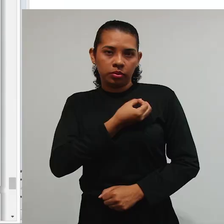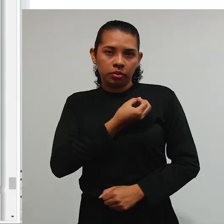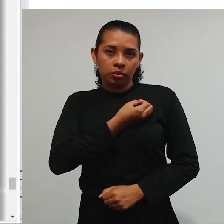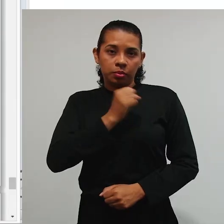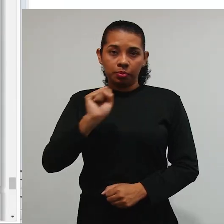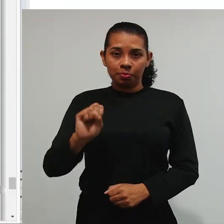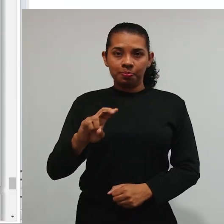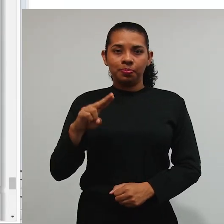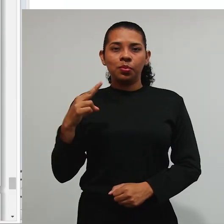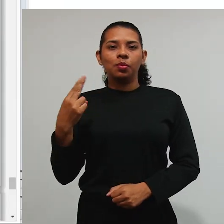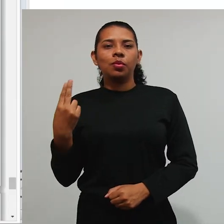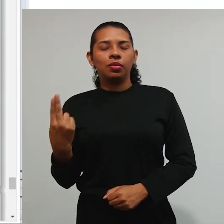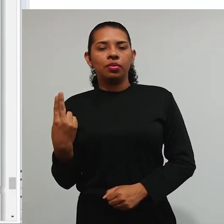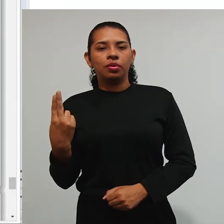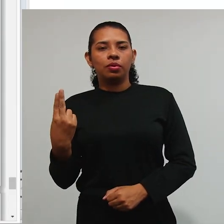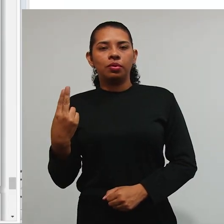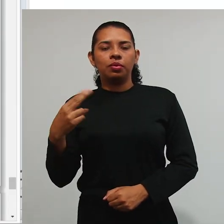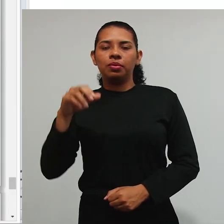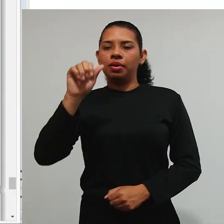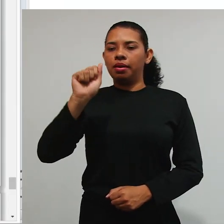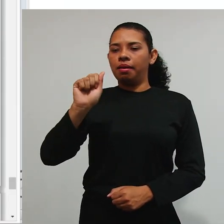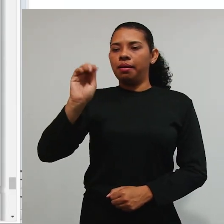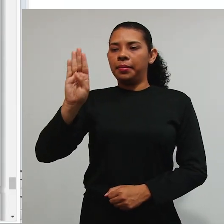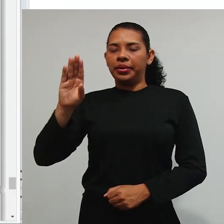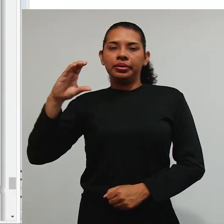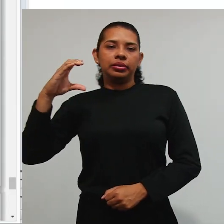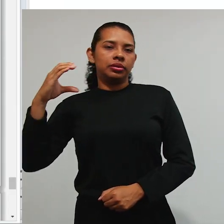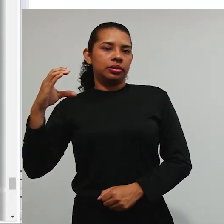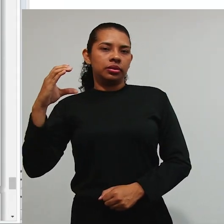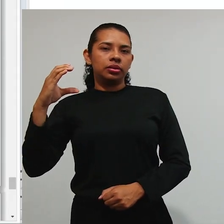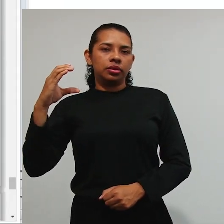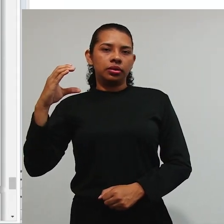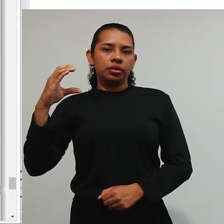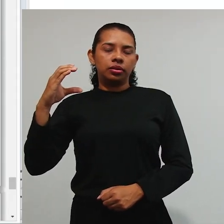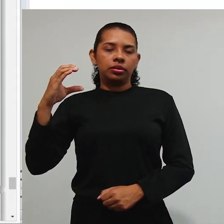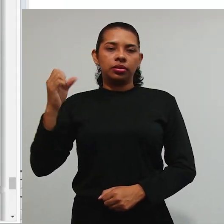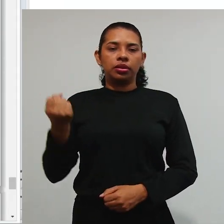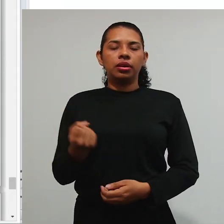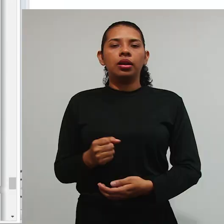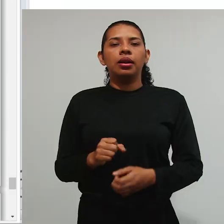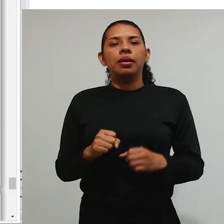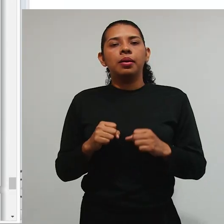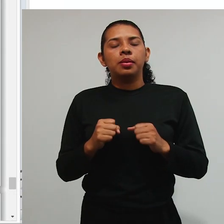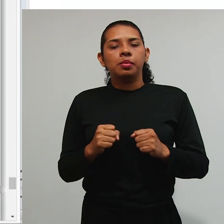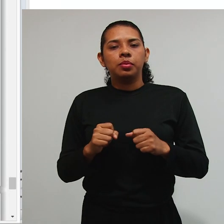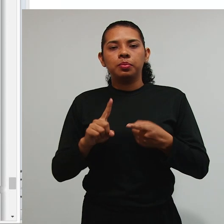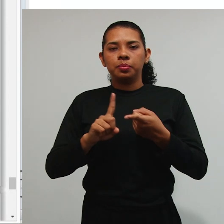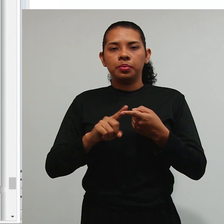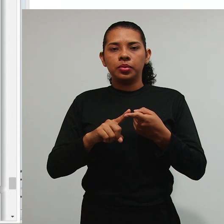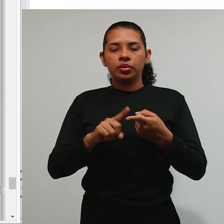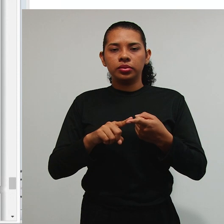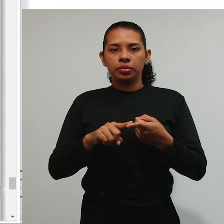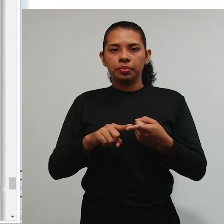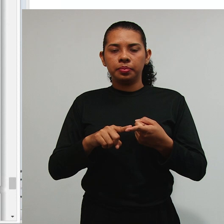3, tipo algarismos romanos. Esses títulos sem indicativo numérico, eles